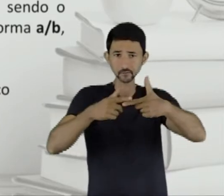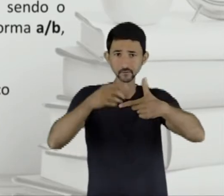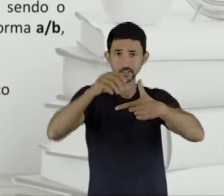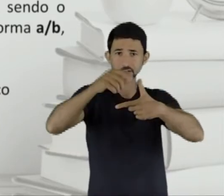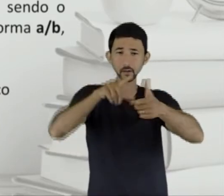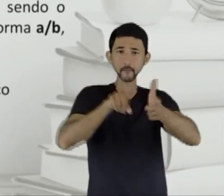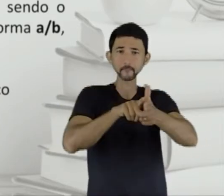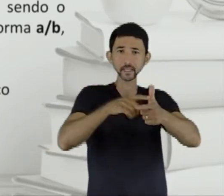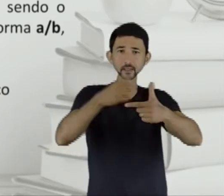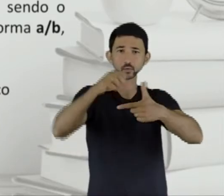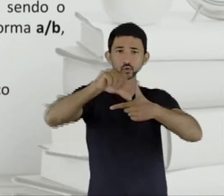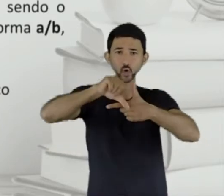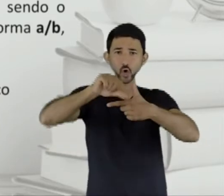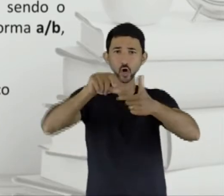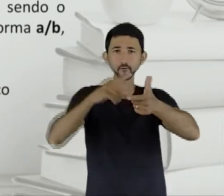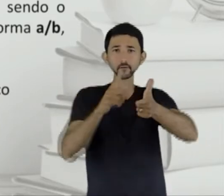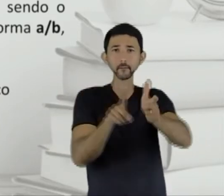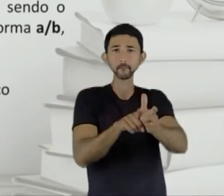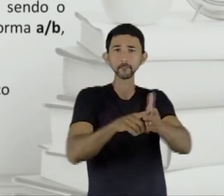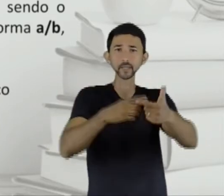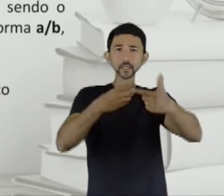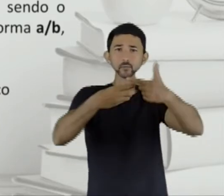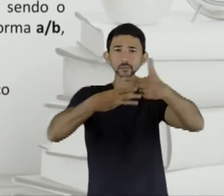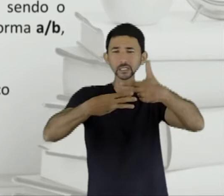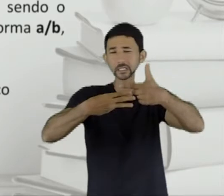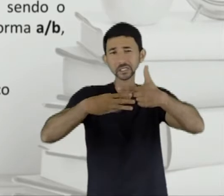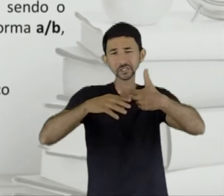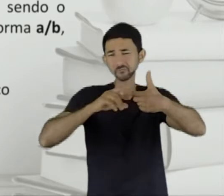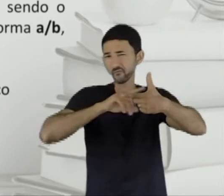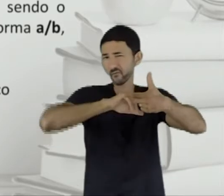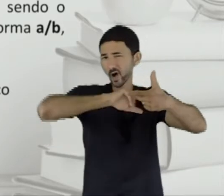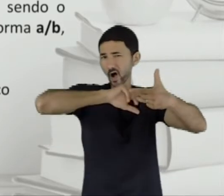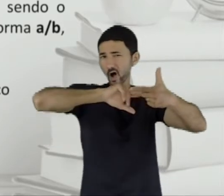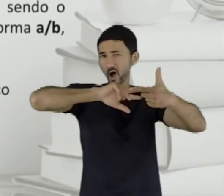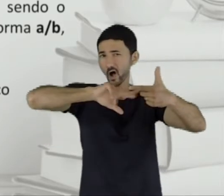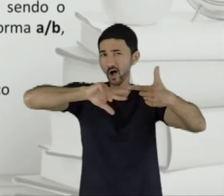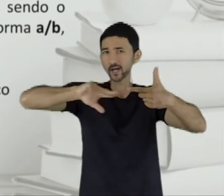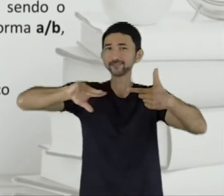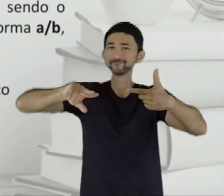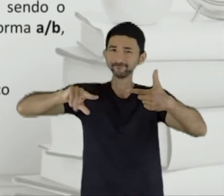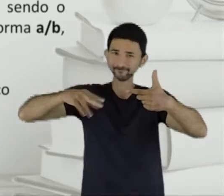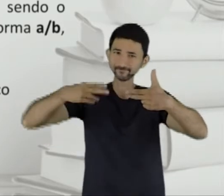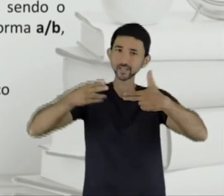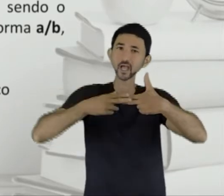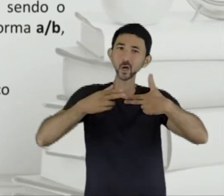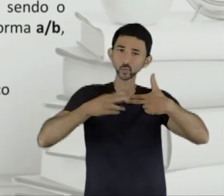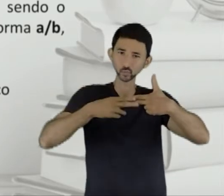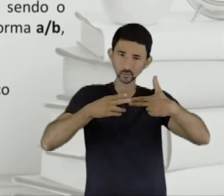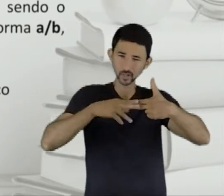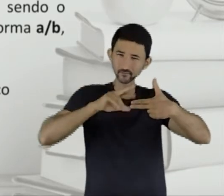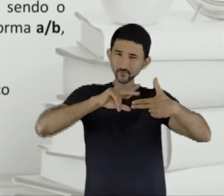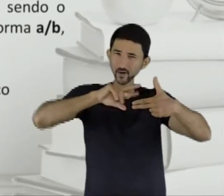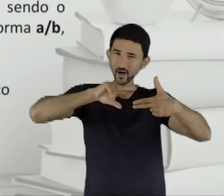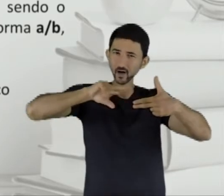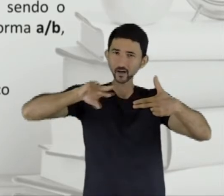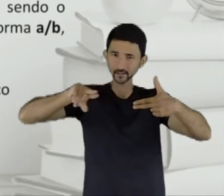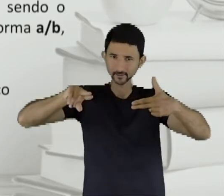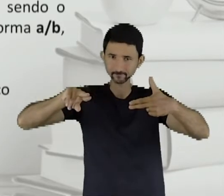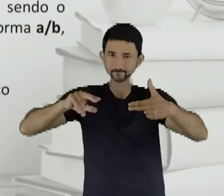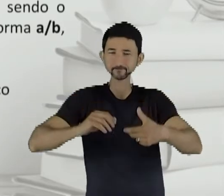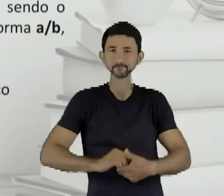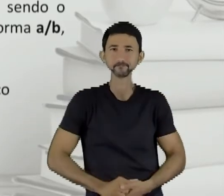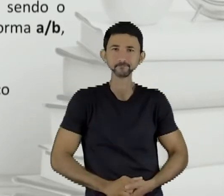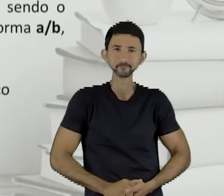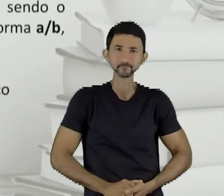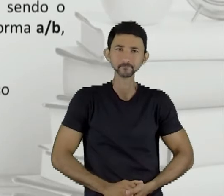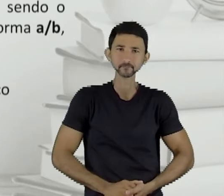dar 3, certo? Então você pode colocar o 3 sobre uma infinidade de representações, certo?